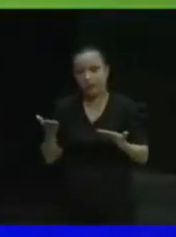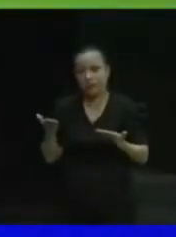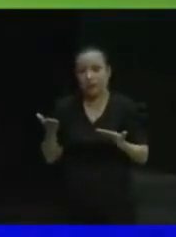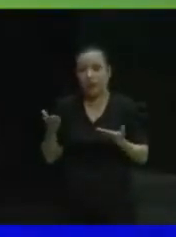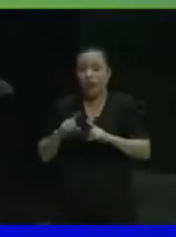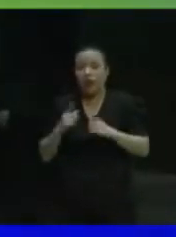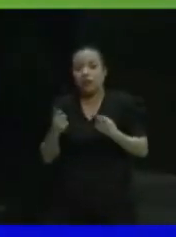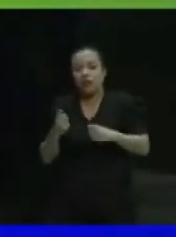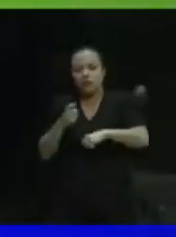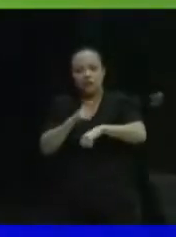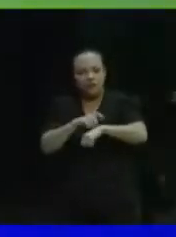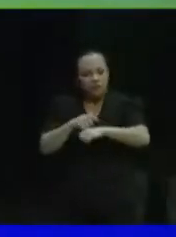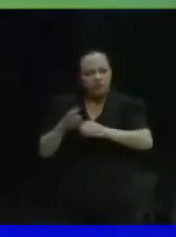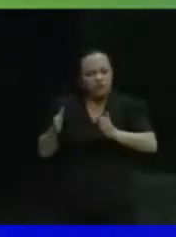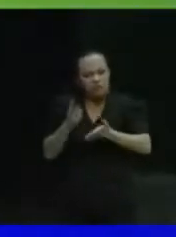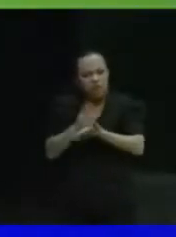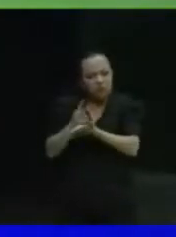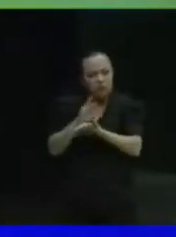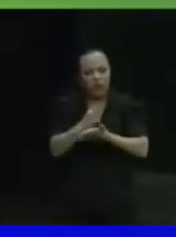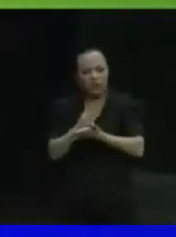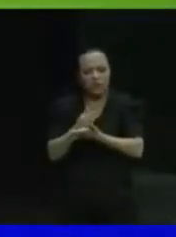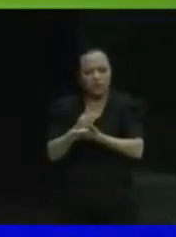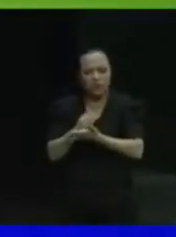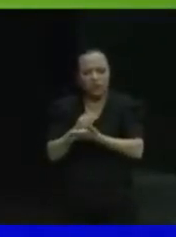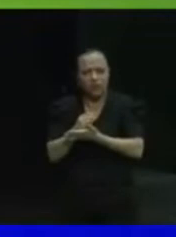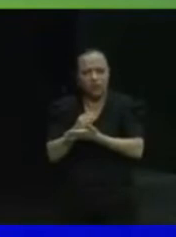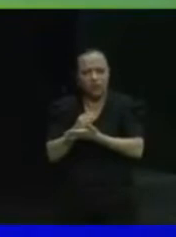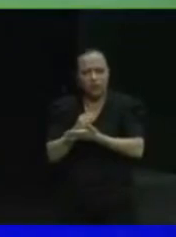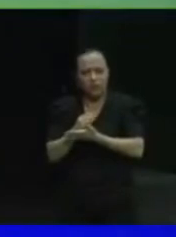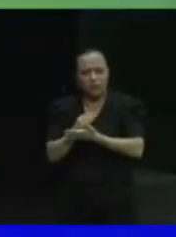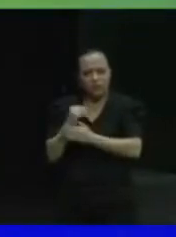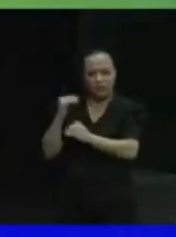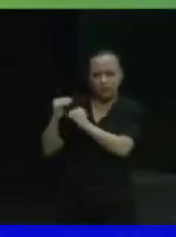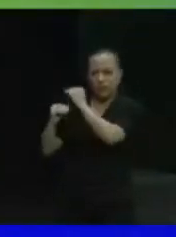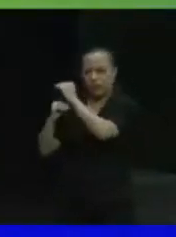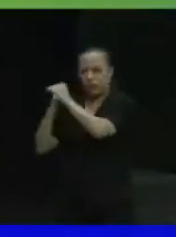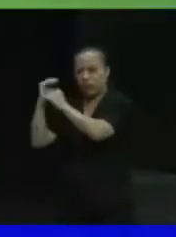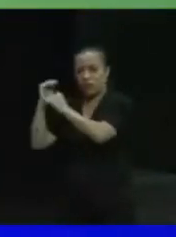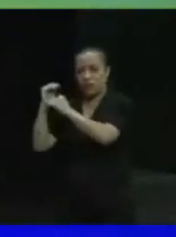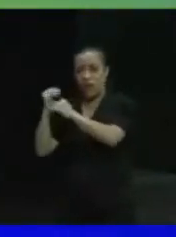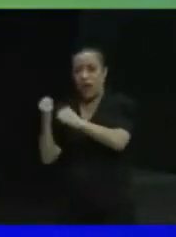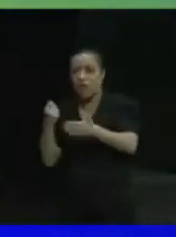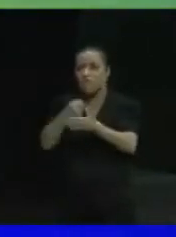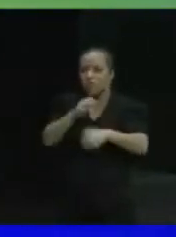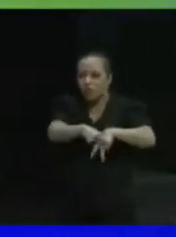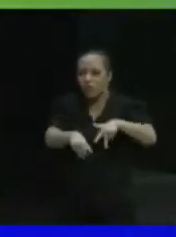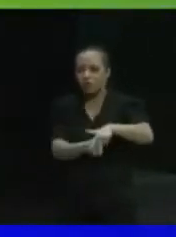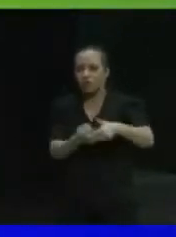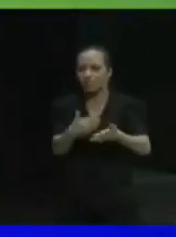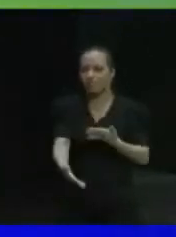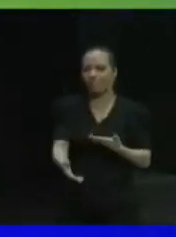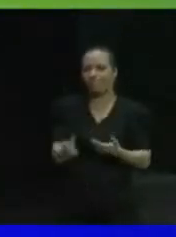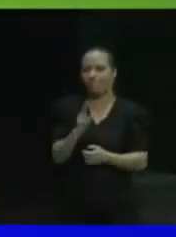Ao mesmo tempo, os avanços no combate à corrupção perderam força. Foram